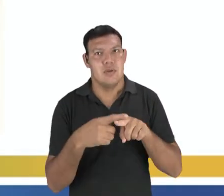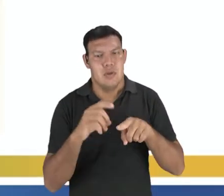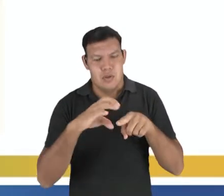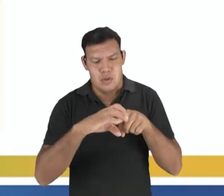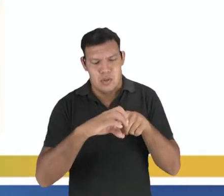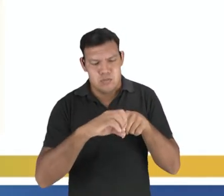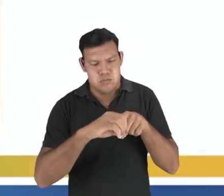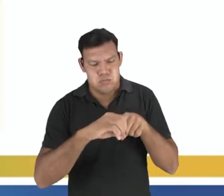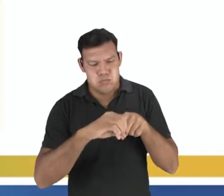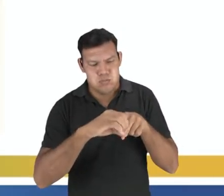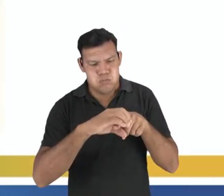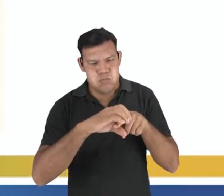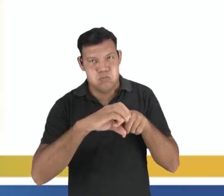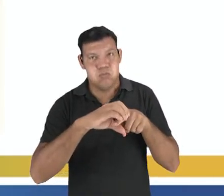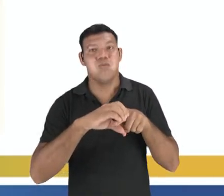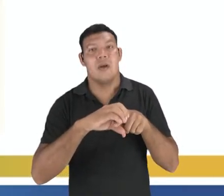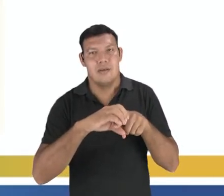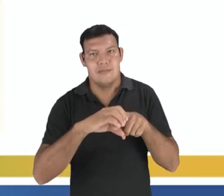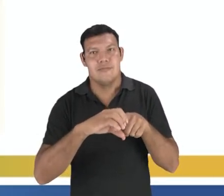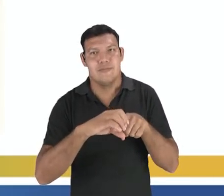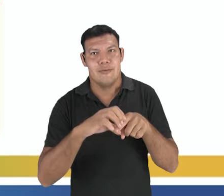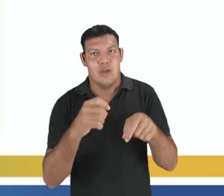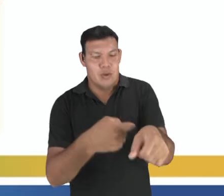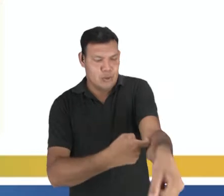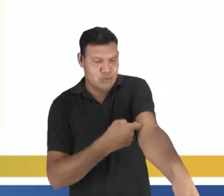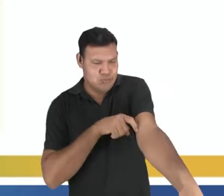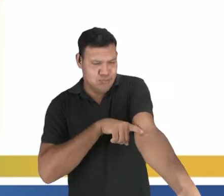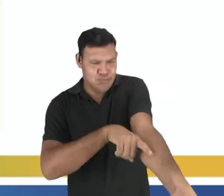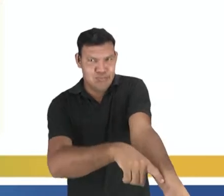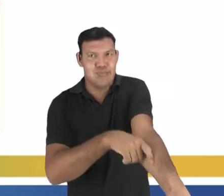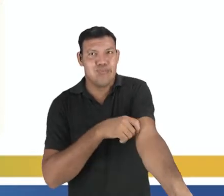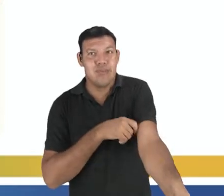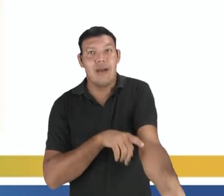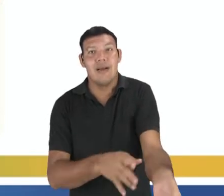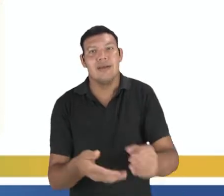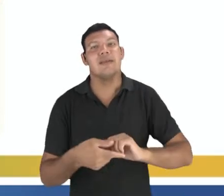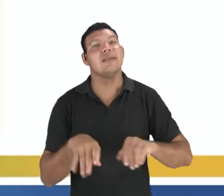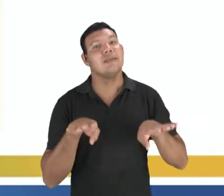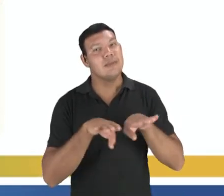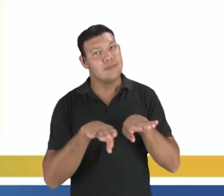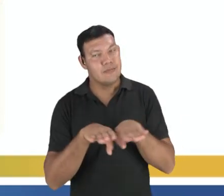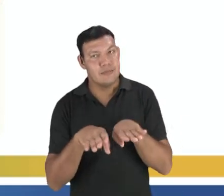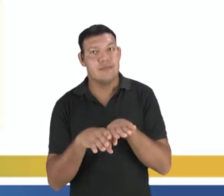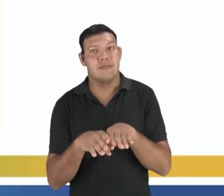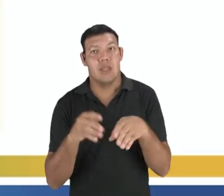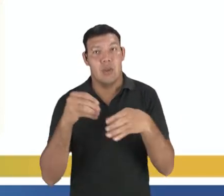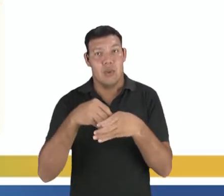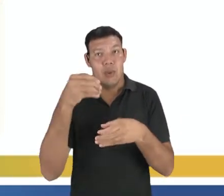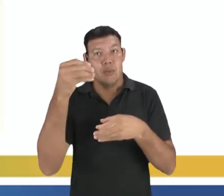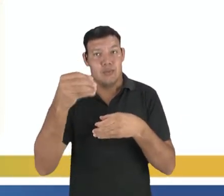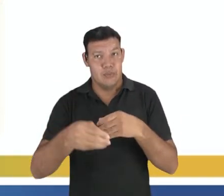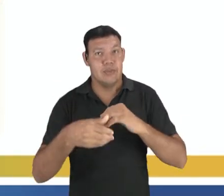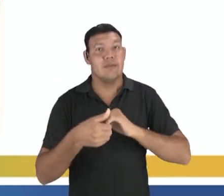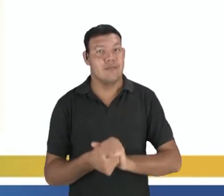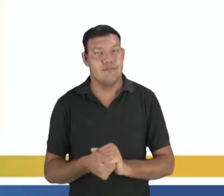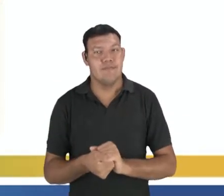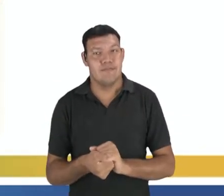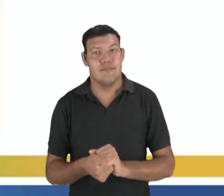aumentar de tamanho quando se enche de sangue. E além disso, nós temos também nos órgãos externos os